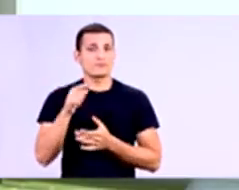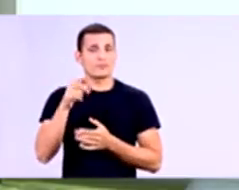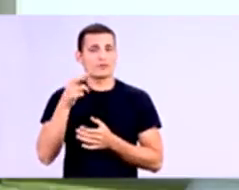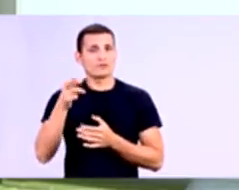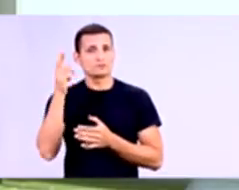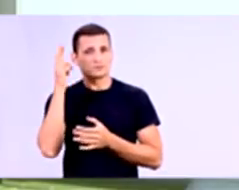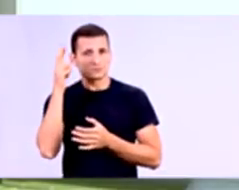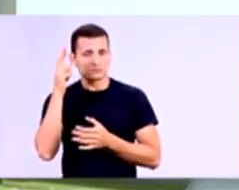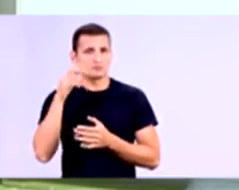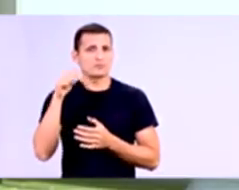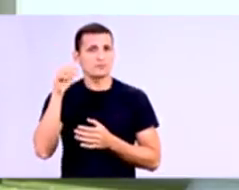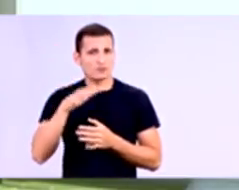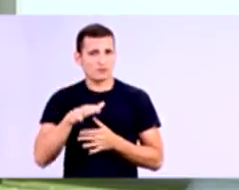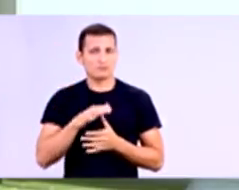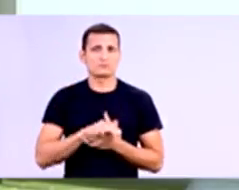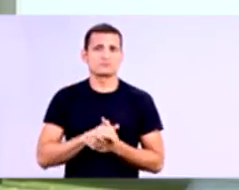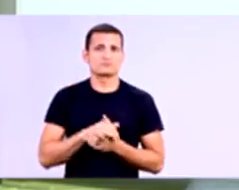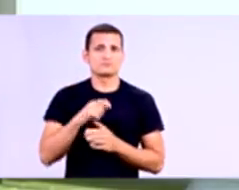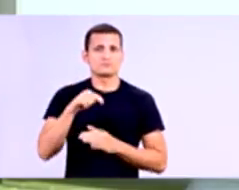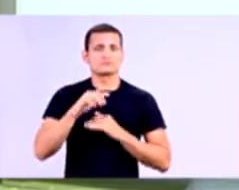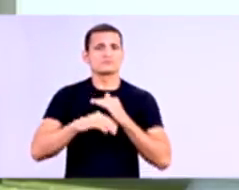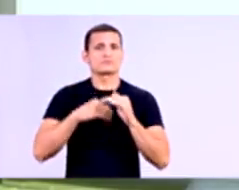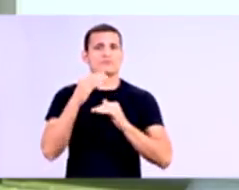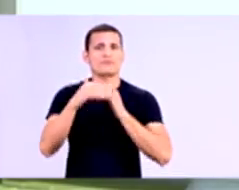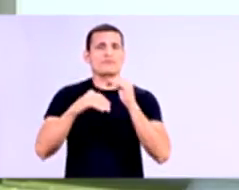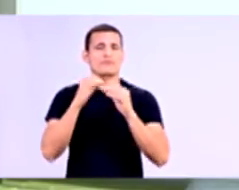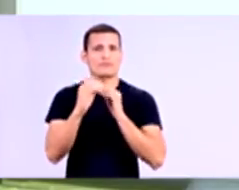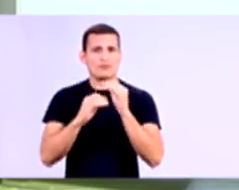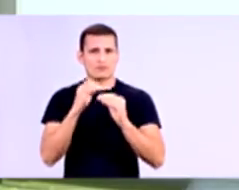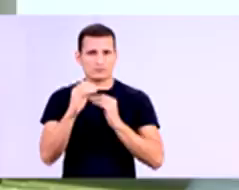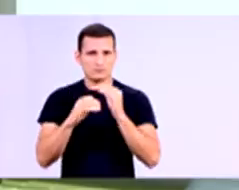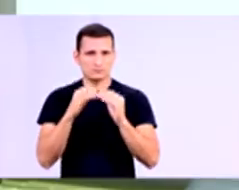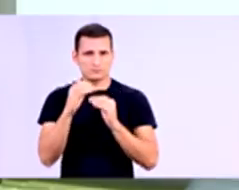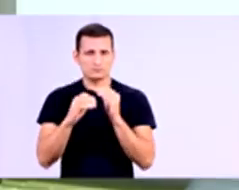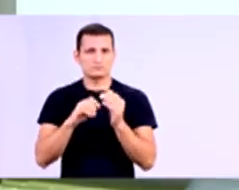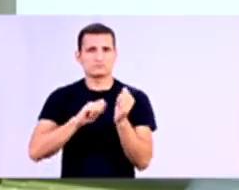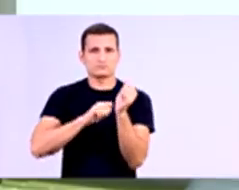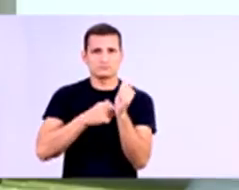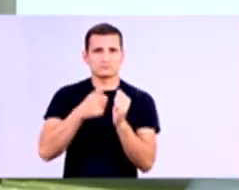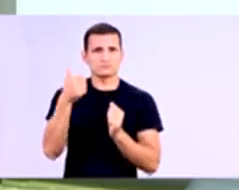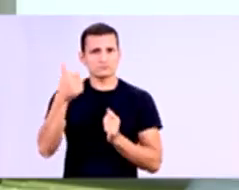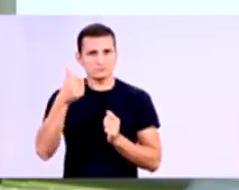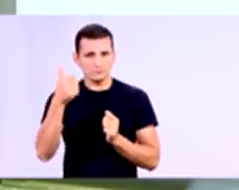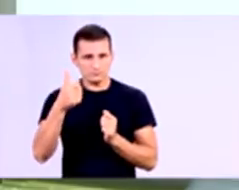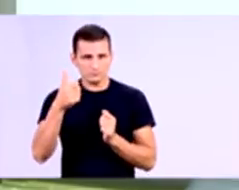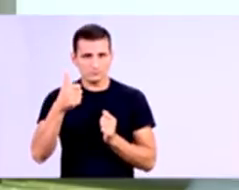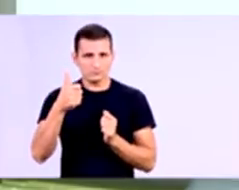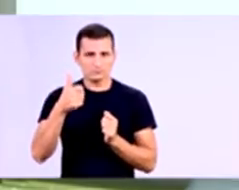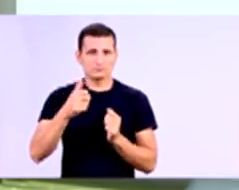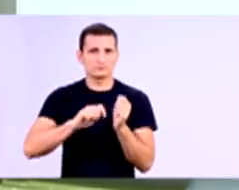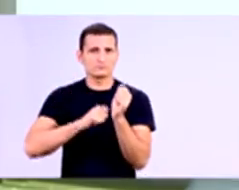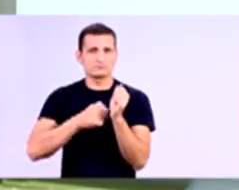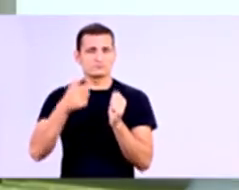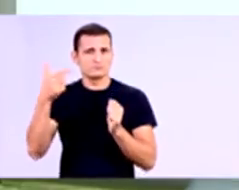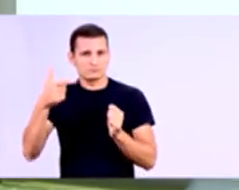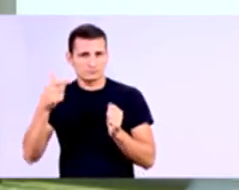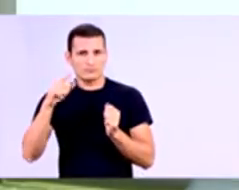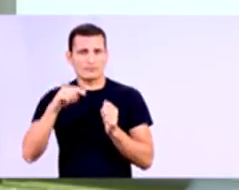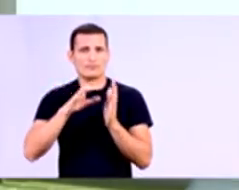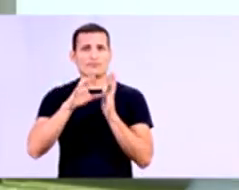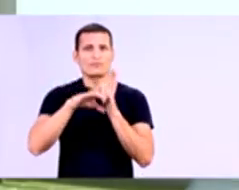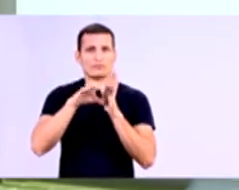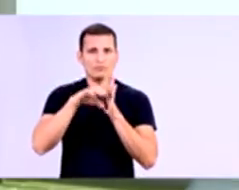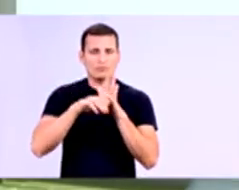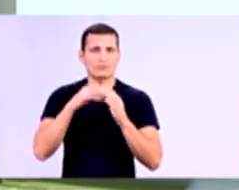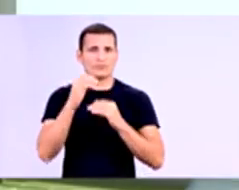decisão vai para o desenvolvedor do banco de dados. Então, chave primária e também chave estrangeira é um conceito de banco